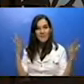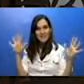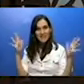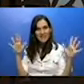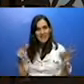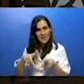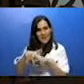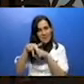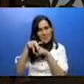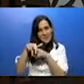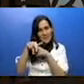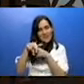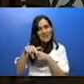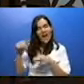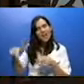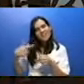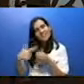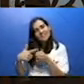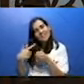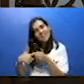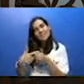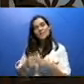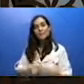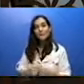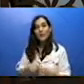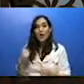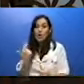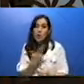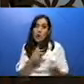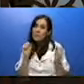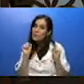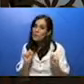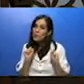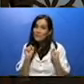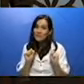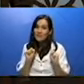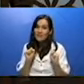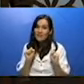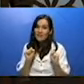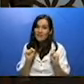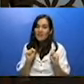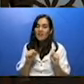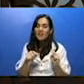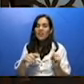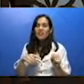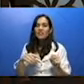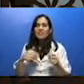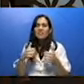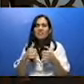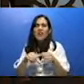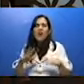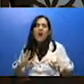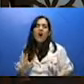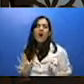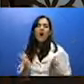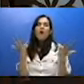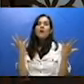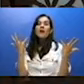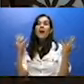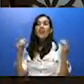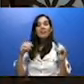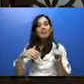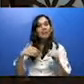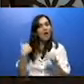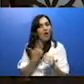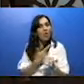para nossa cidade né que nós possamos comemorar nas nossas casas pensando em tudo aquilo de